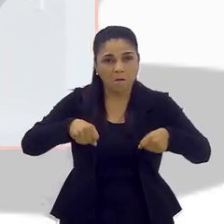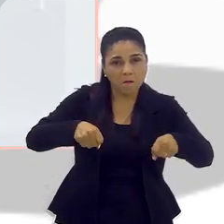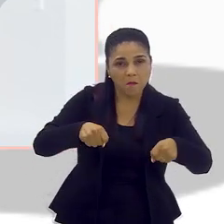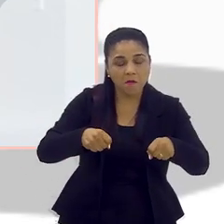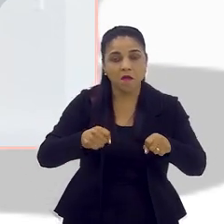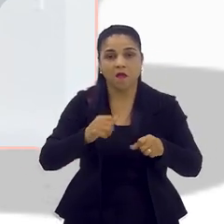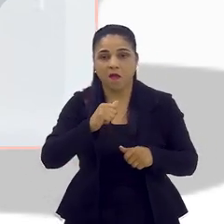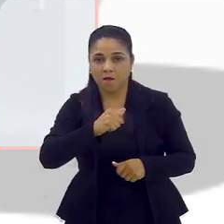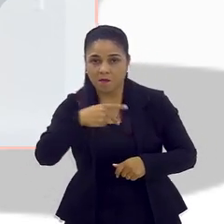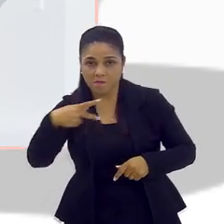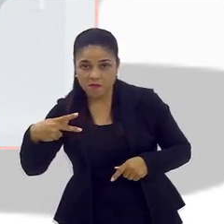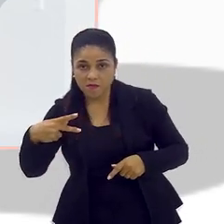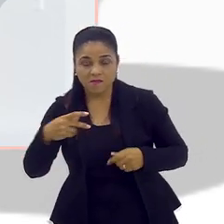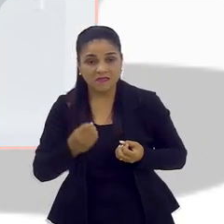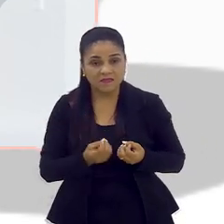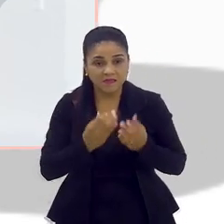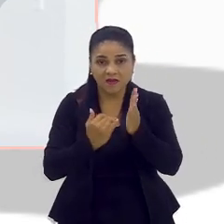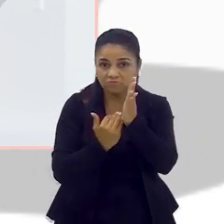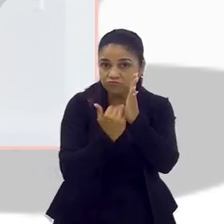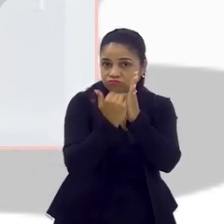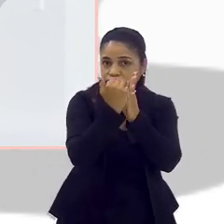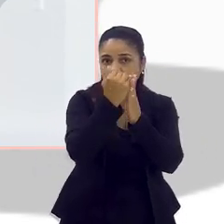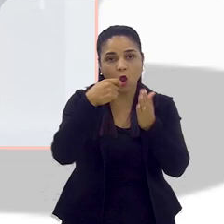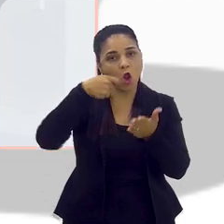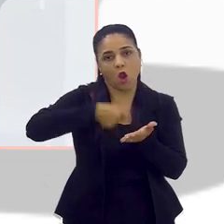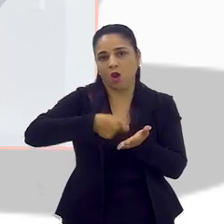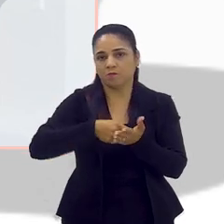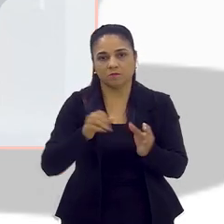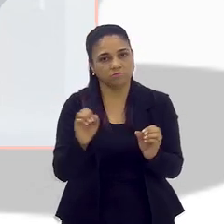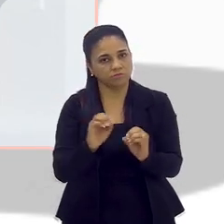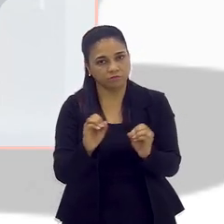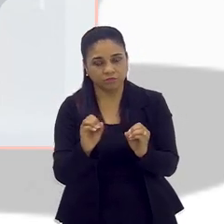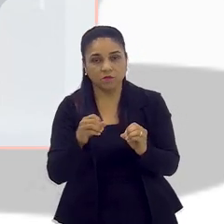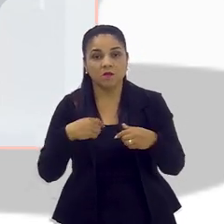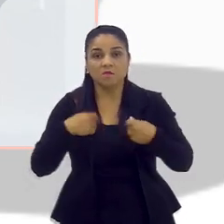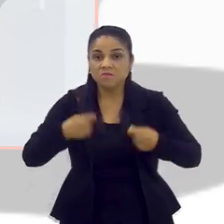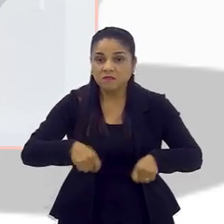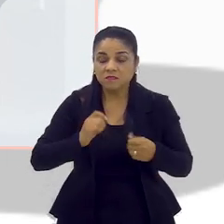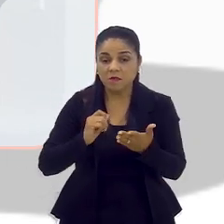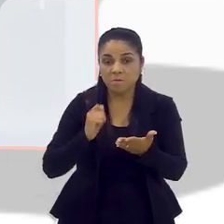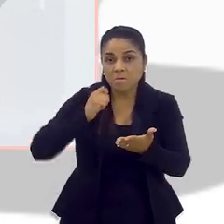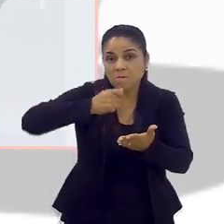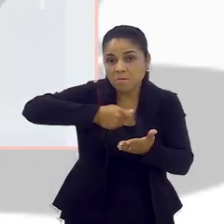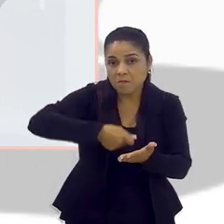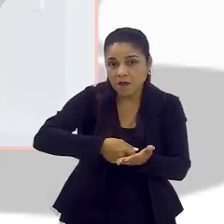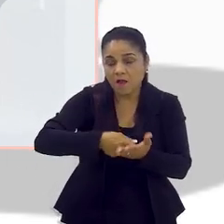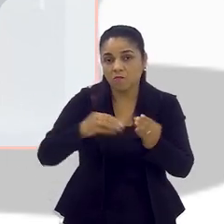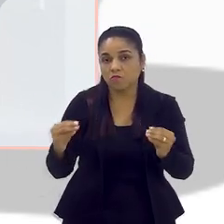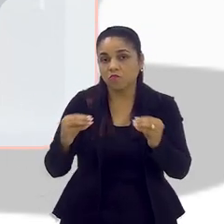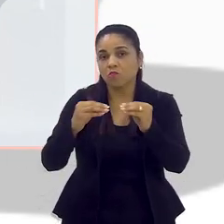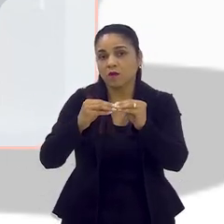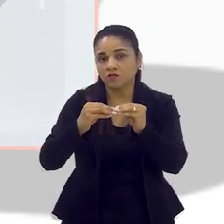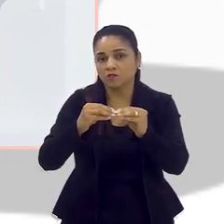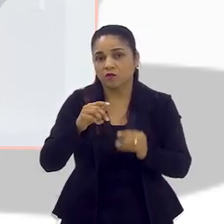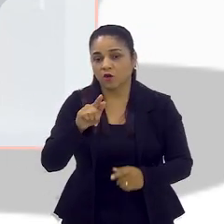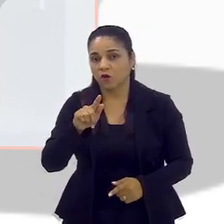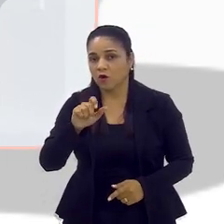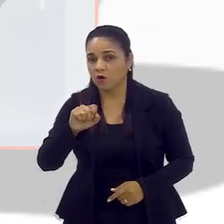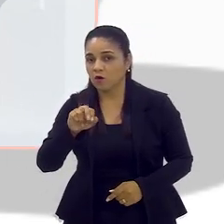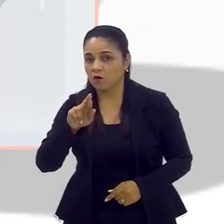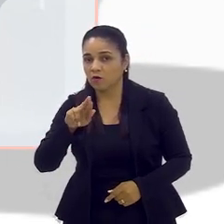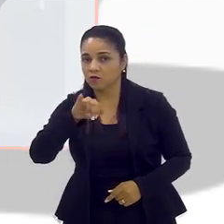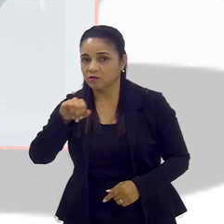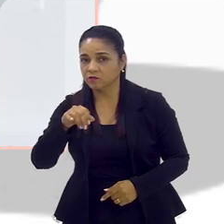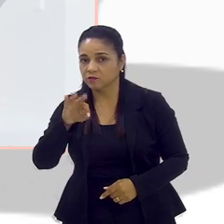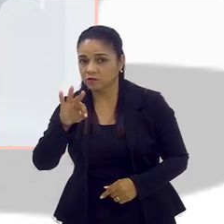subirem até os apartamentos e, caso o consumidor queira a entrega na porta de casa, deverá pagar uma gorjeta ao entregador. É